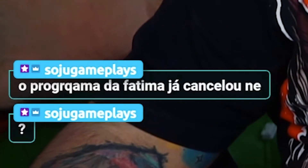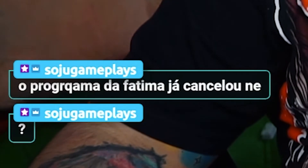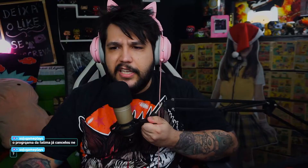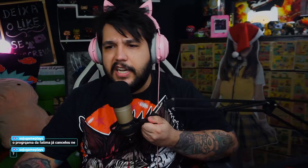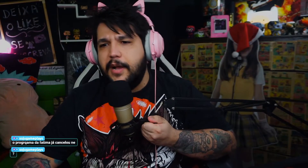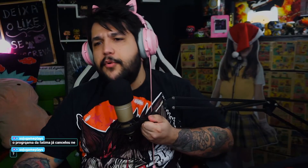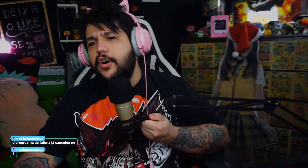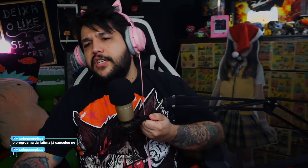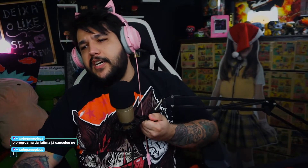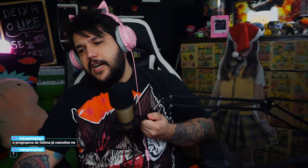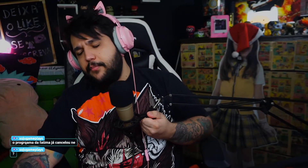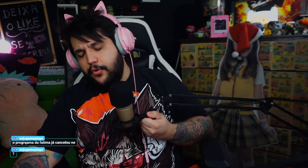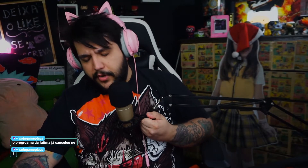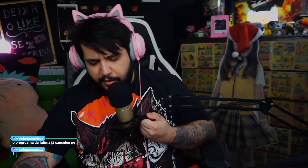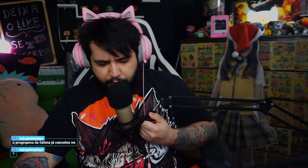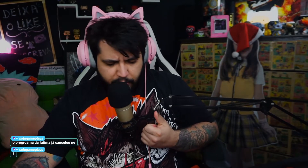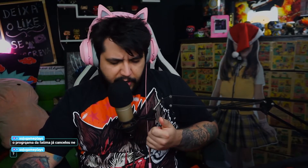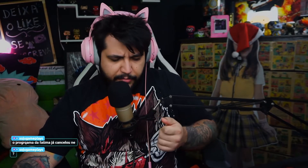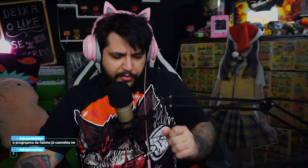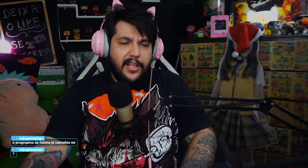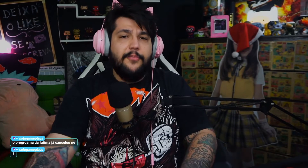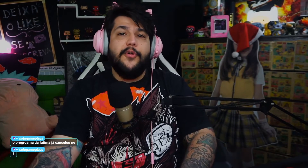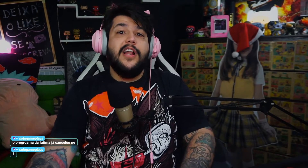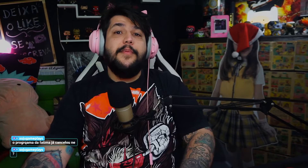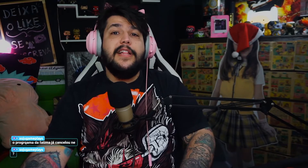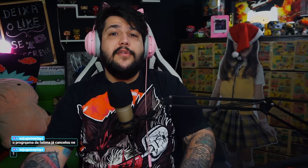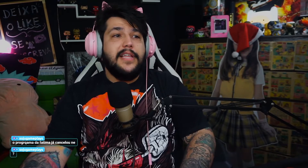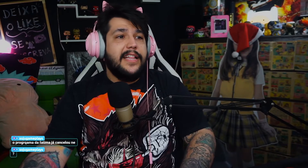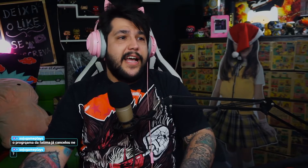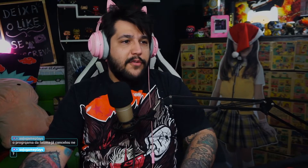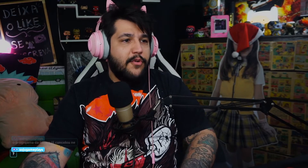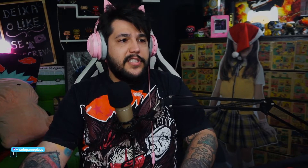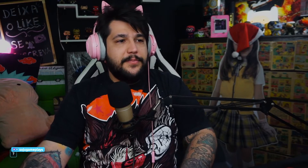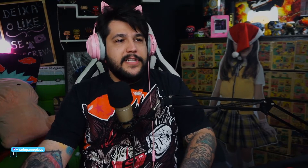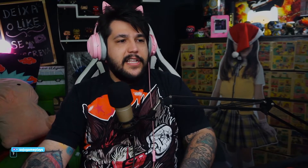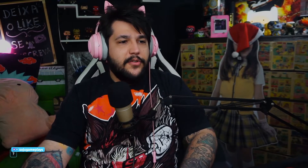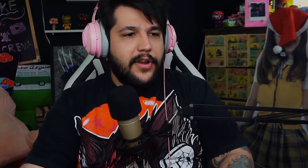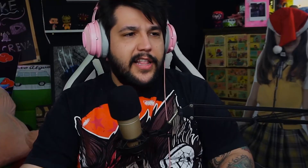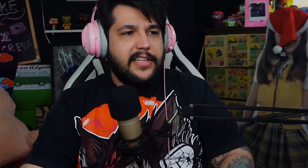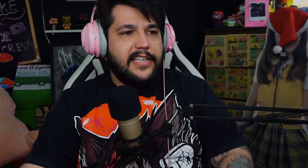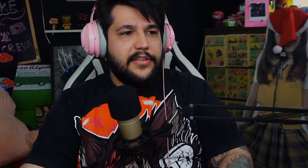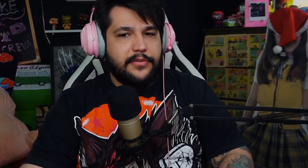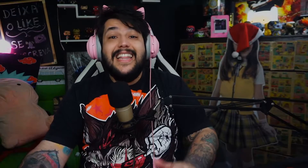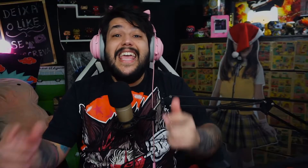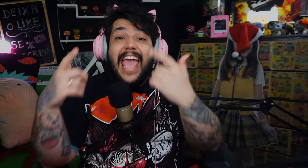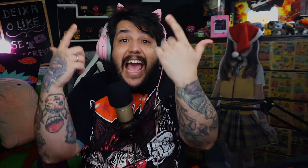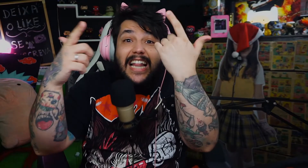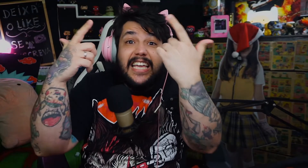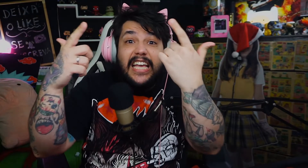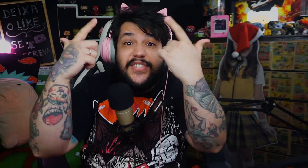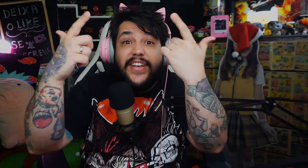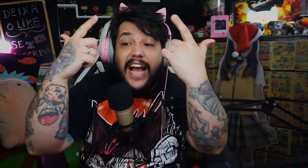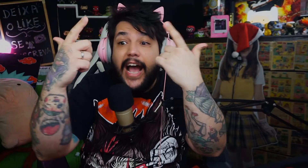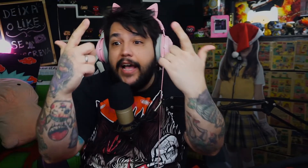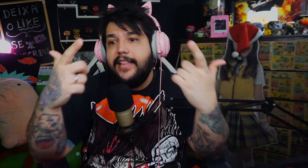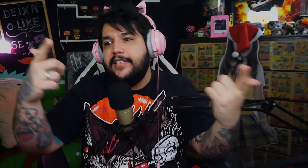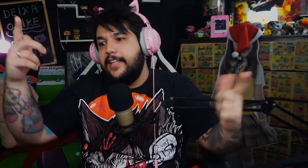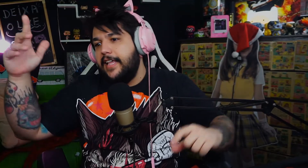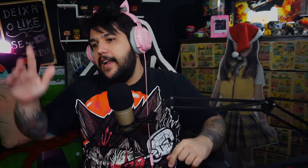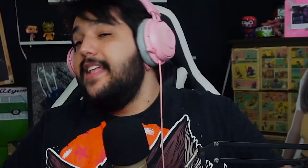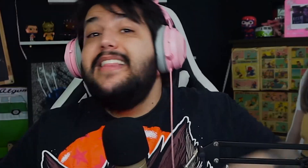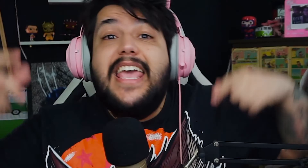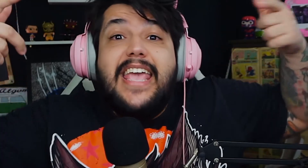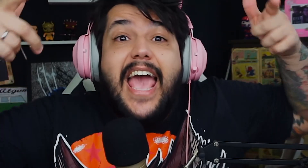Fátima já cancelou né já acabou já acabou acabou acabou não programa não tá lá o outro apresentador ela que saiu nem ela quis